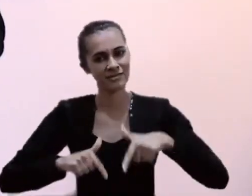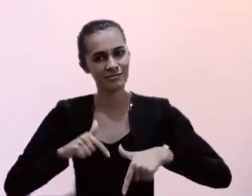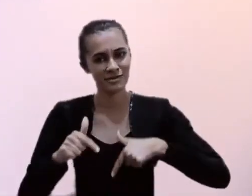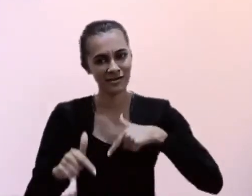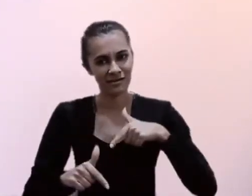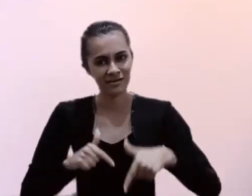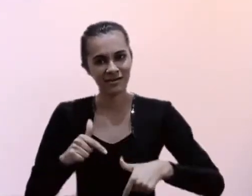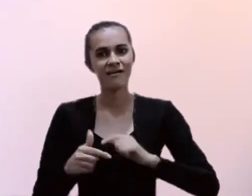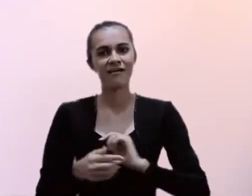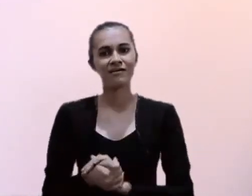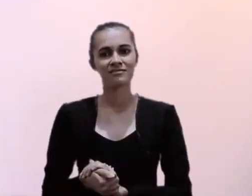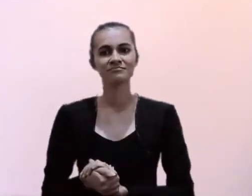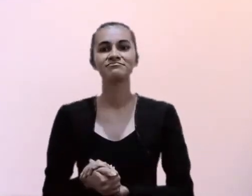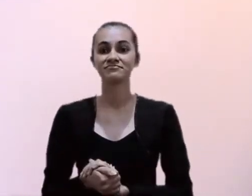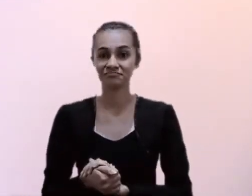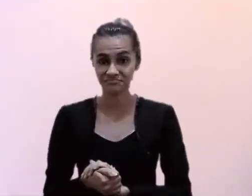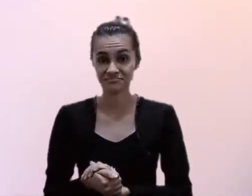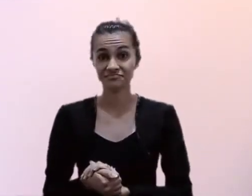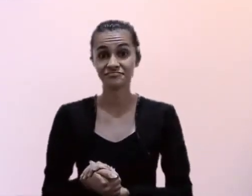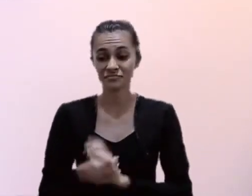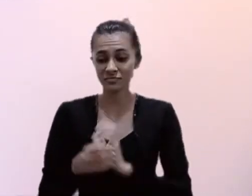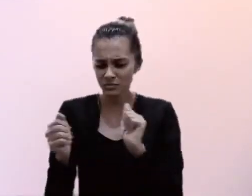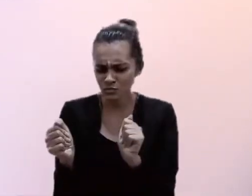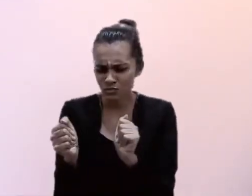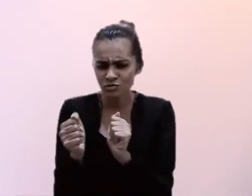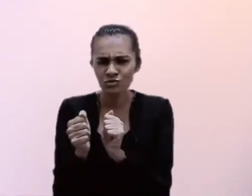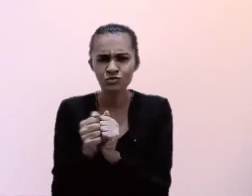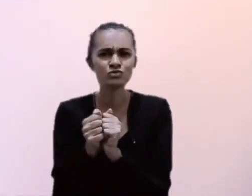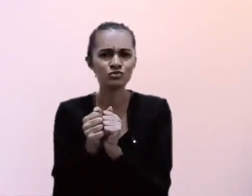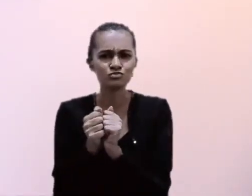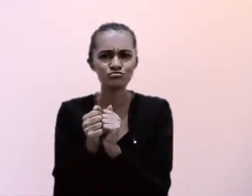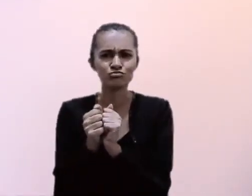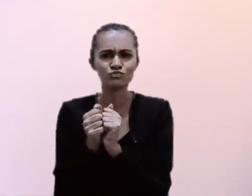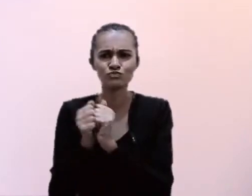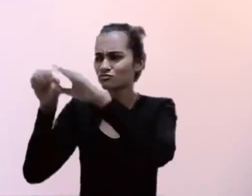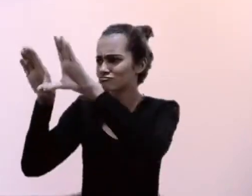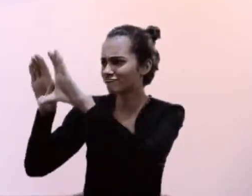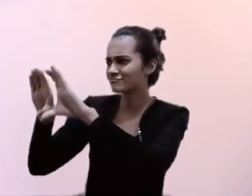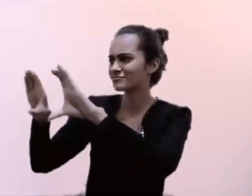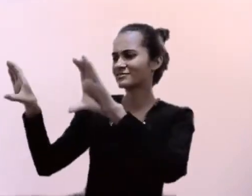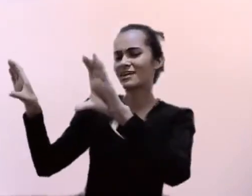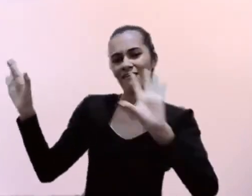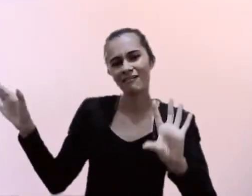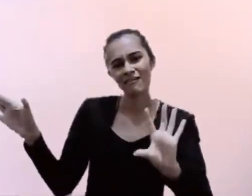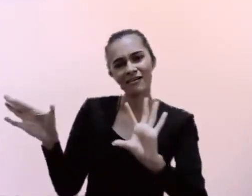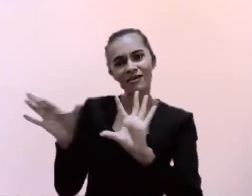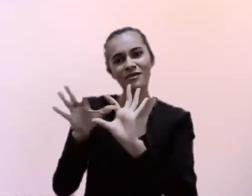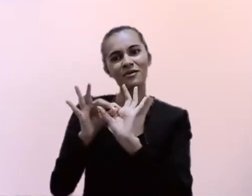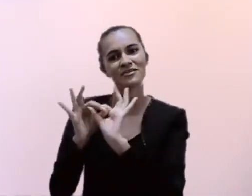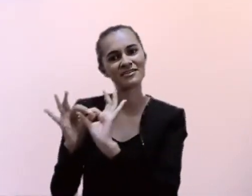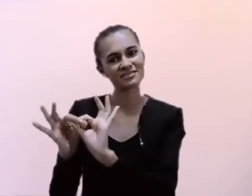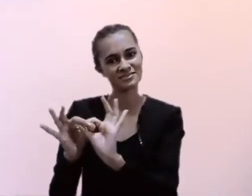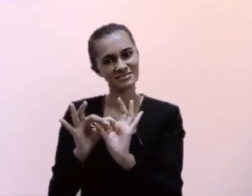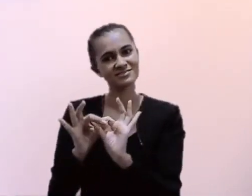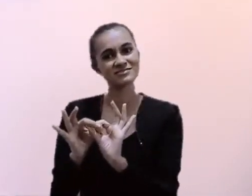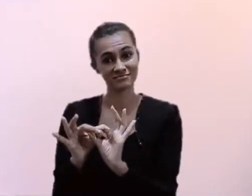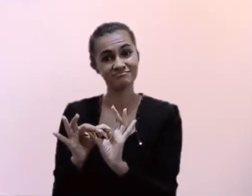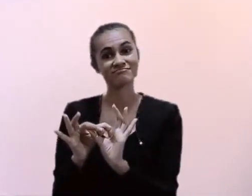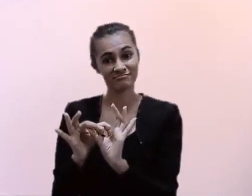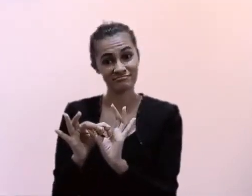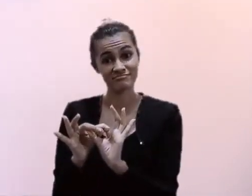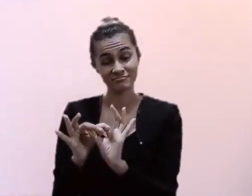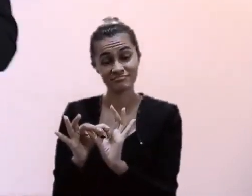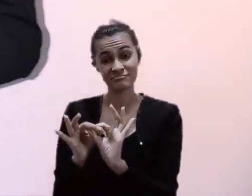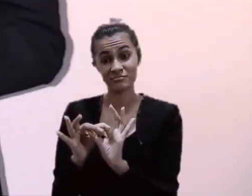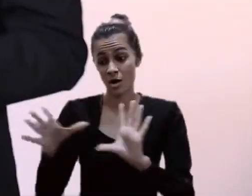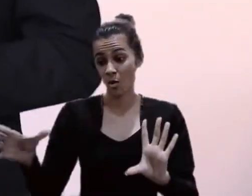egoísmo, e nos aproximamos do céu, através de nos aproximarmos de nosso próximo,